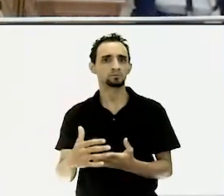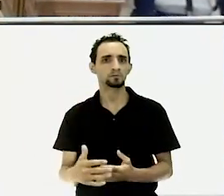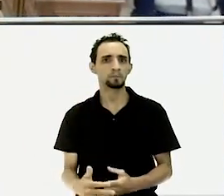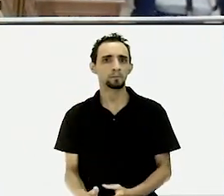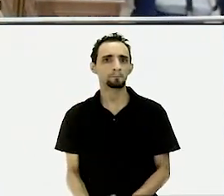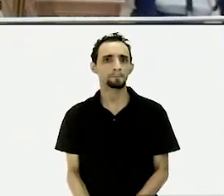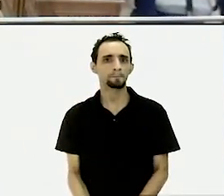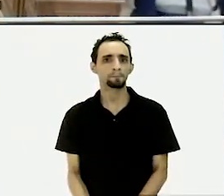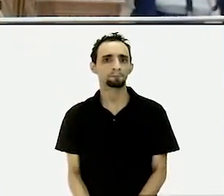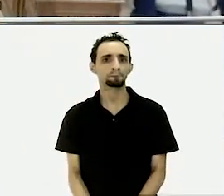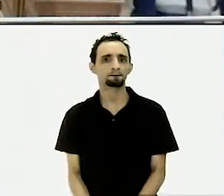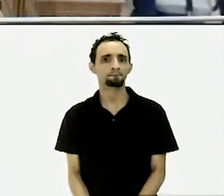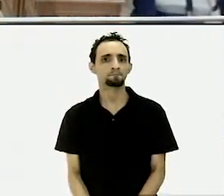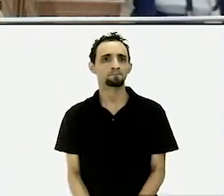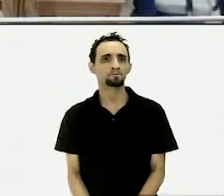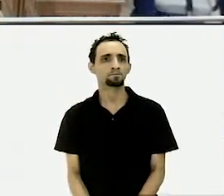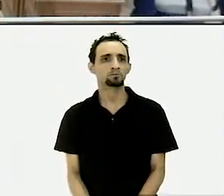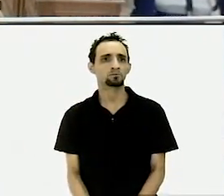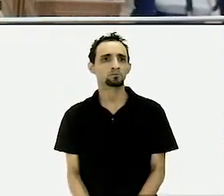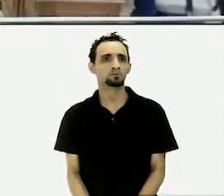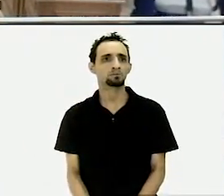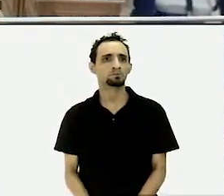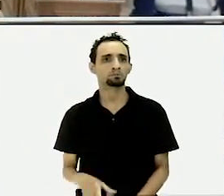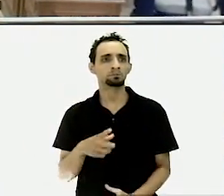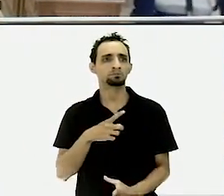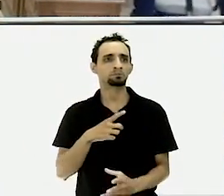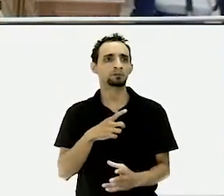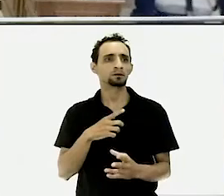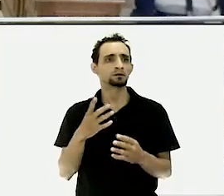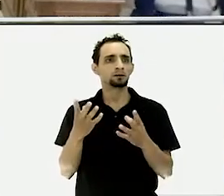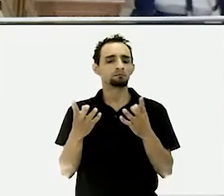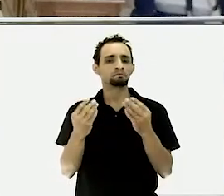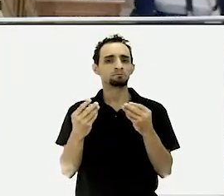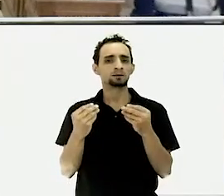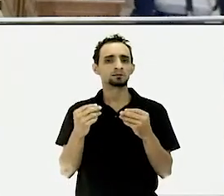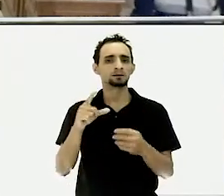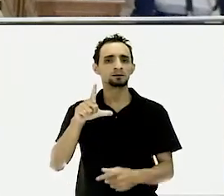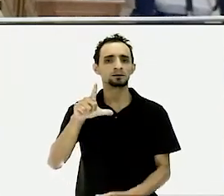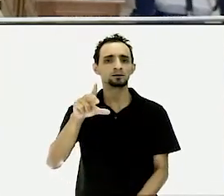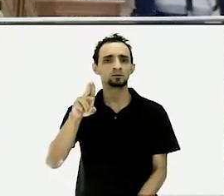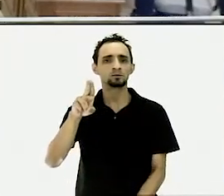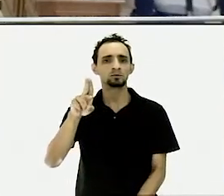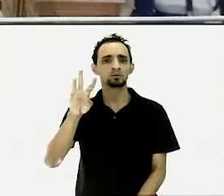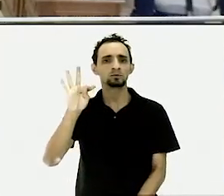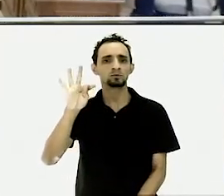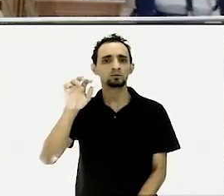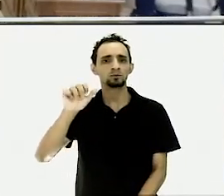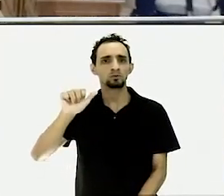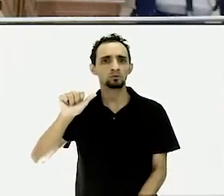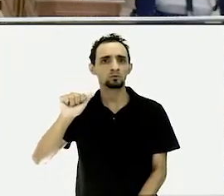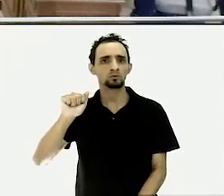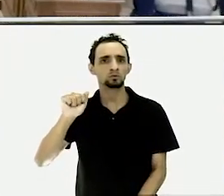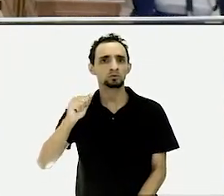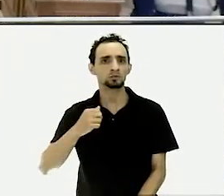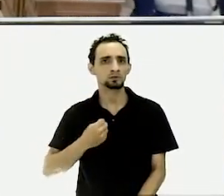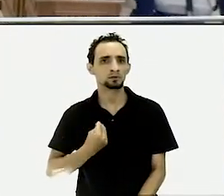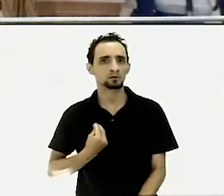mudar o espaço, e com excelentes profissionais. É, a gente passou por vários momentos ali